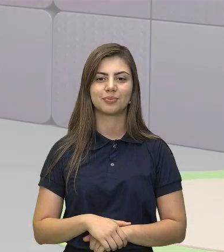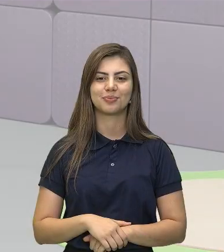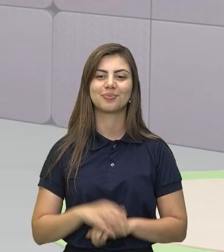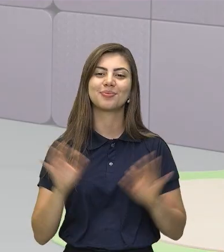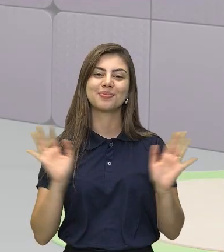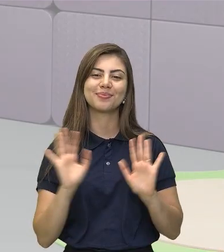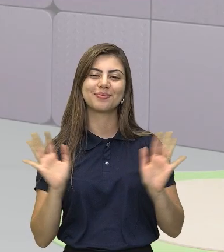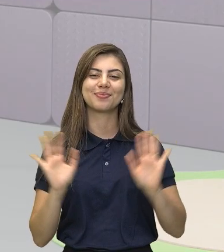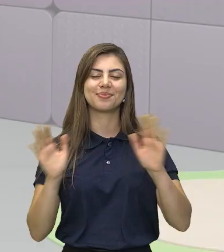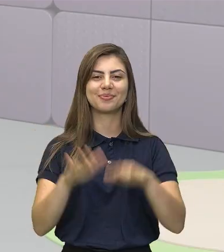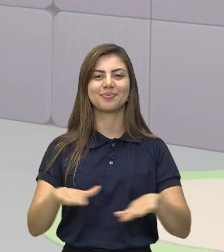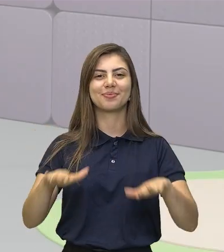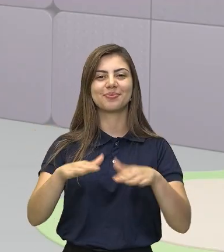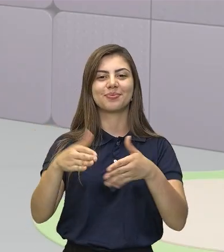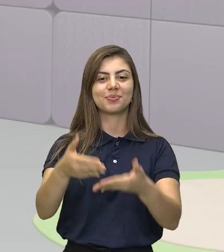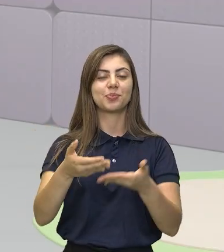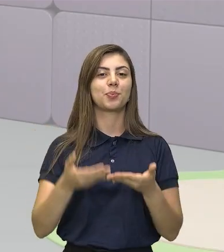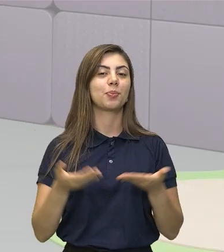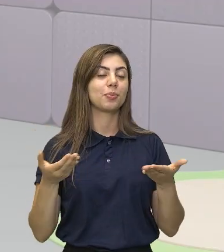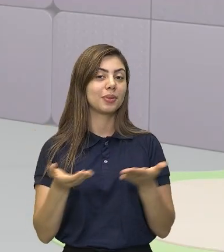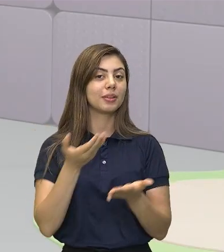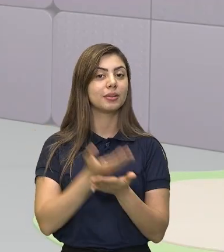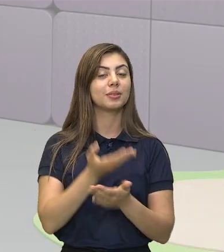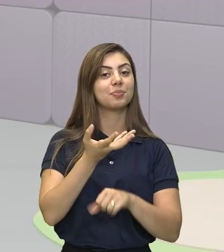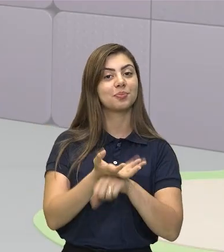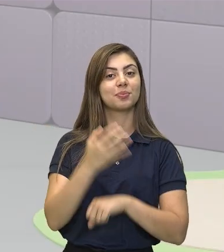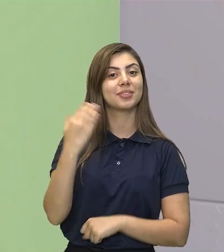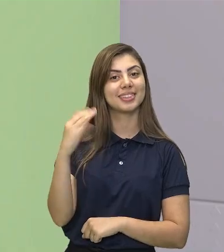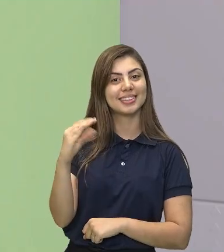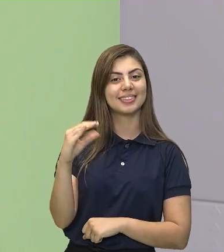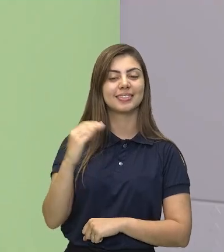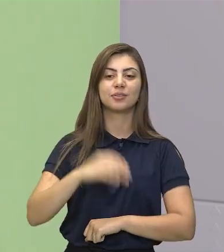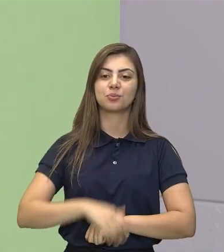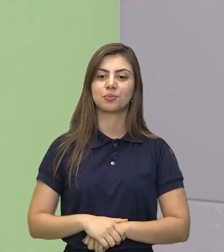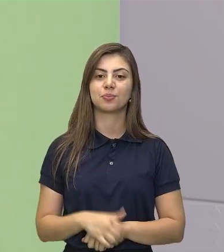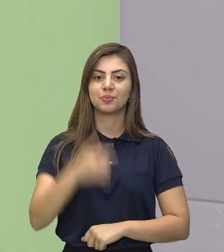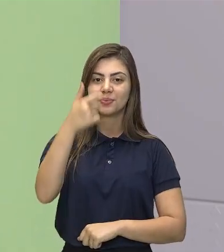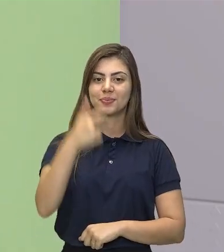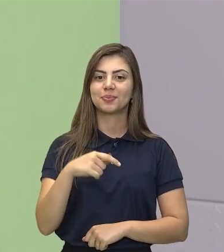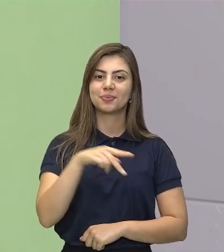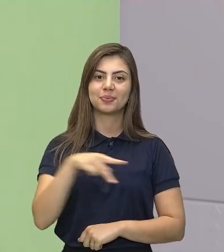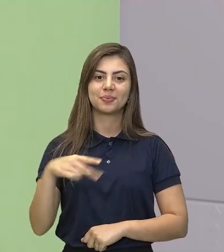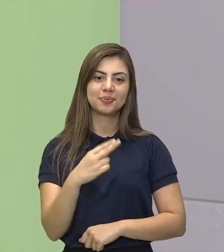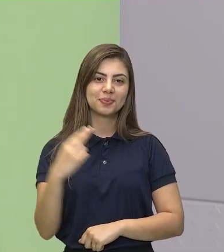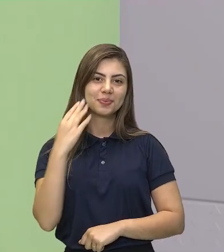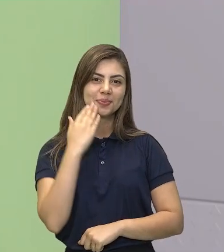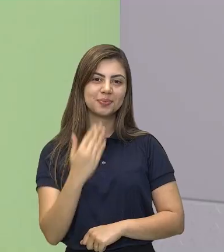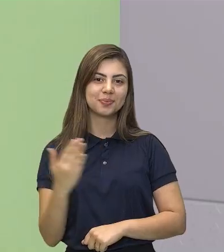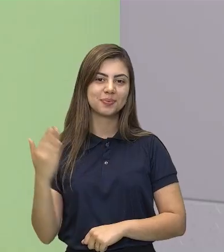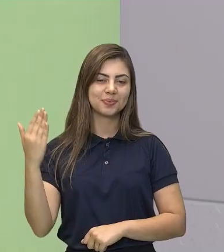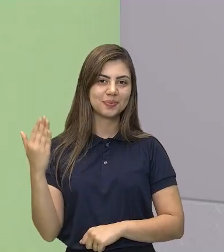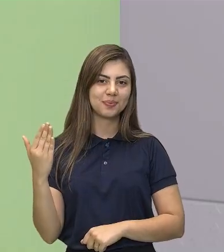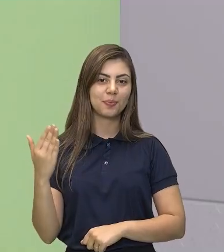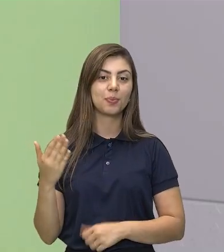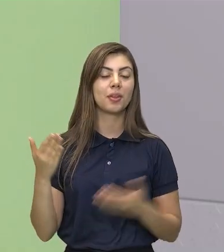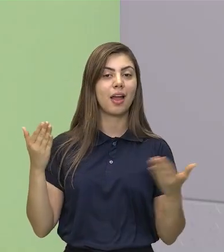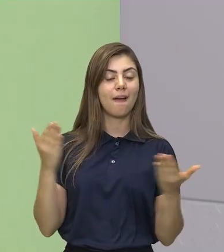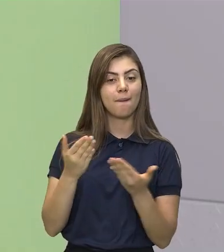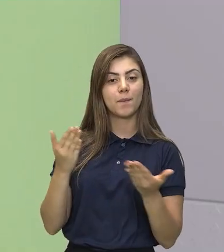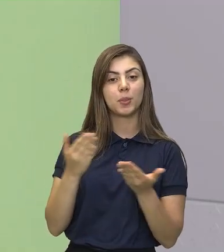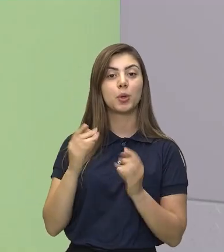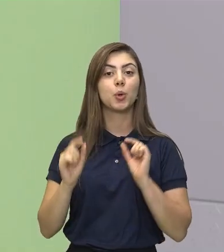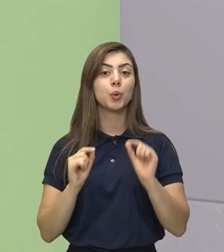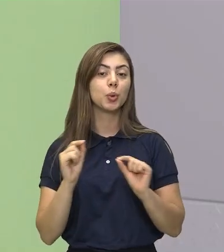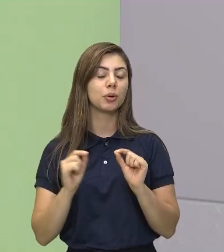Olá, sejam todos muito bem-vindos a mais uma aula de ciências. Eu sou o professor Virgílio Guedes e a partir de agora vocês vão acompanhar comigo